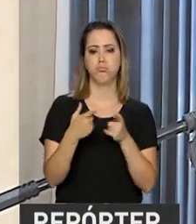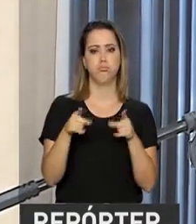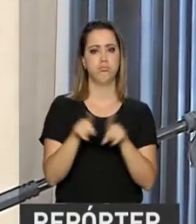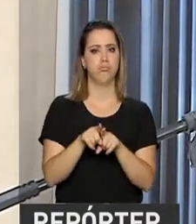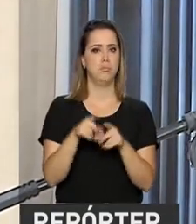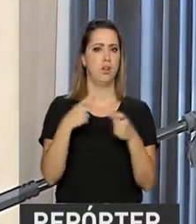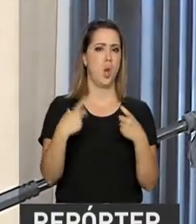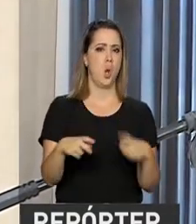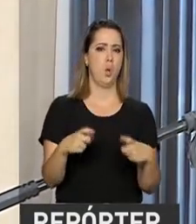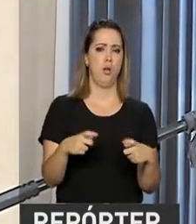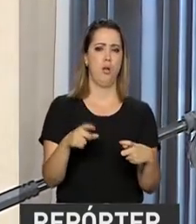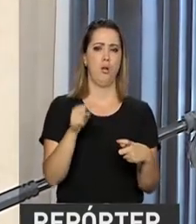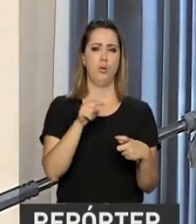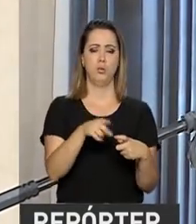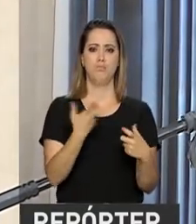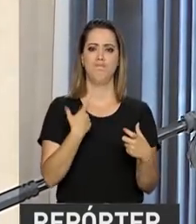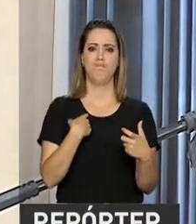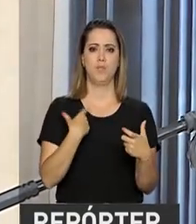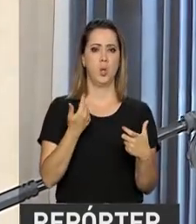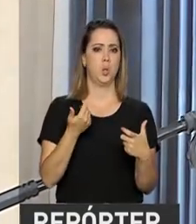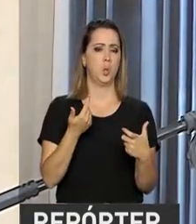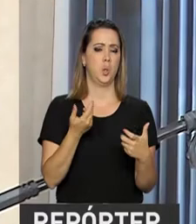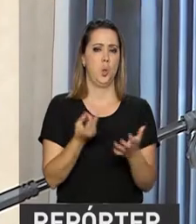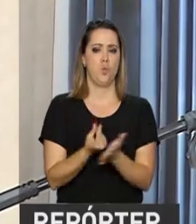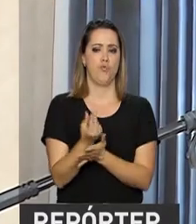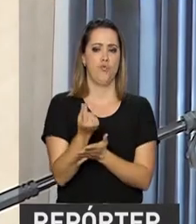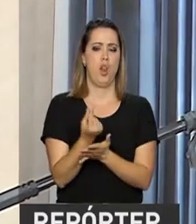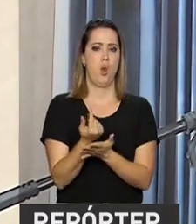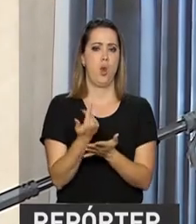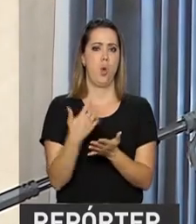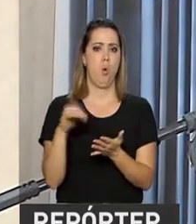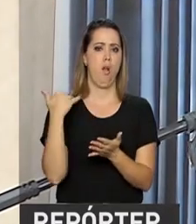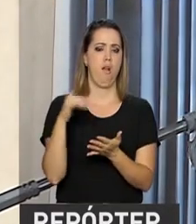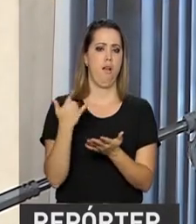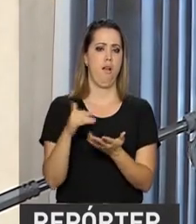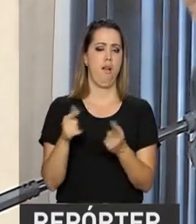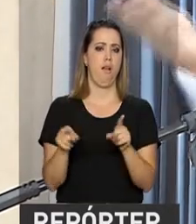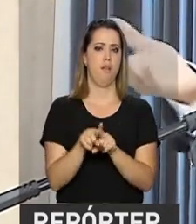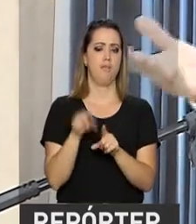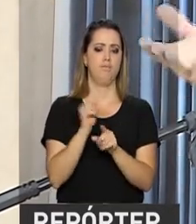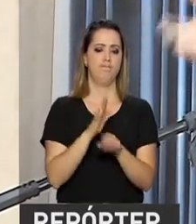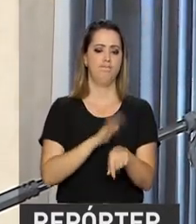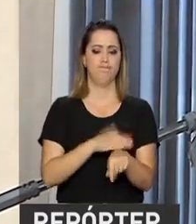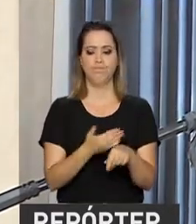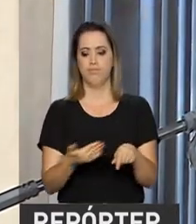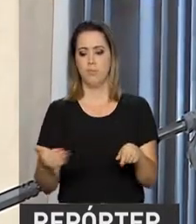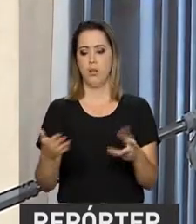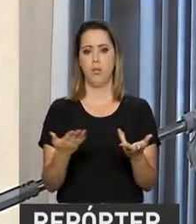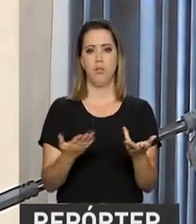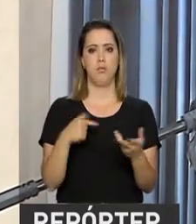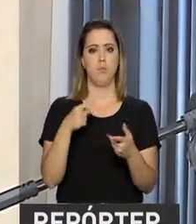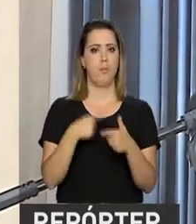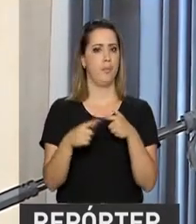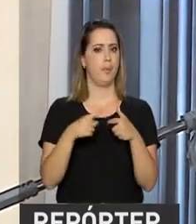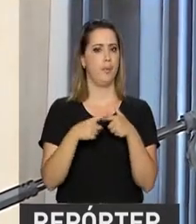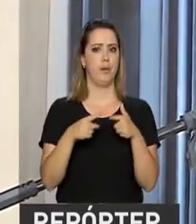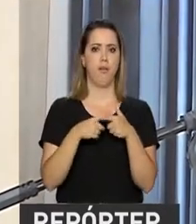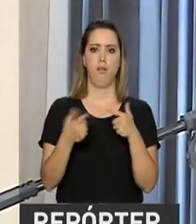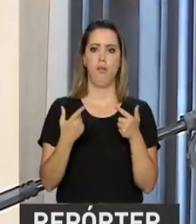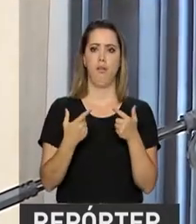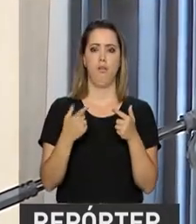que cuja recuperação podem significar num curto espaço de tempo até o comprometimento